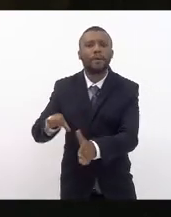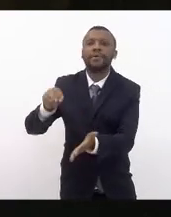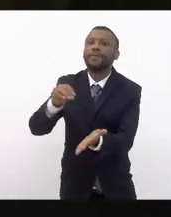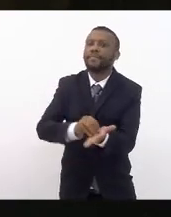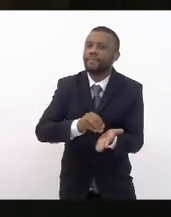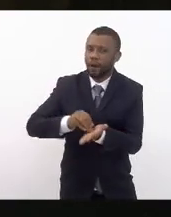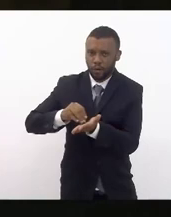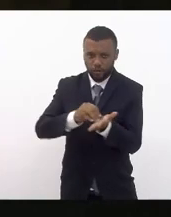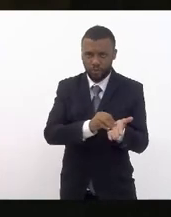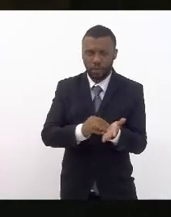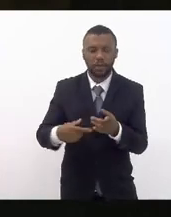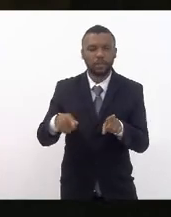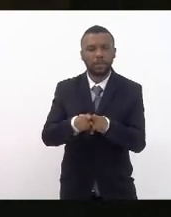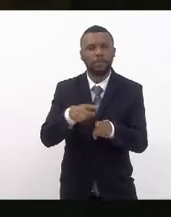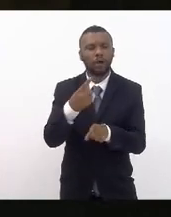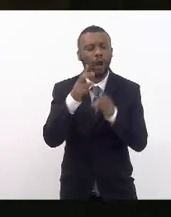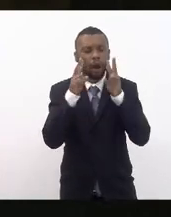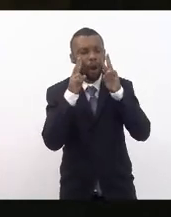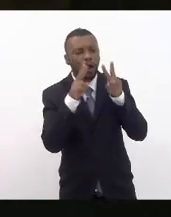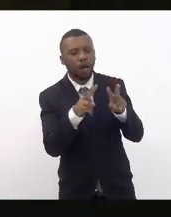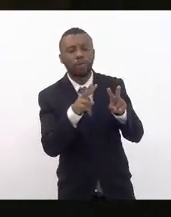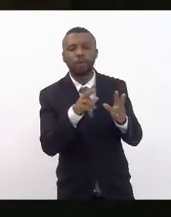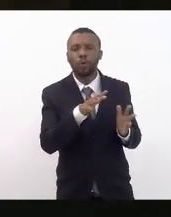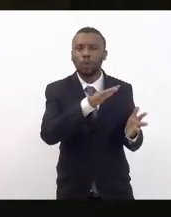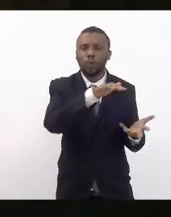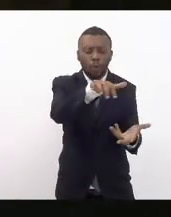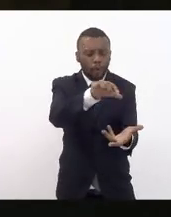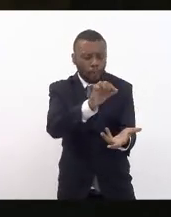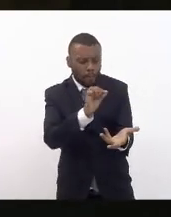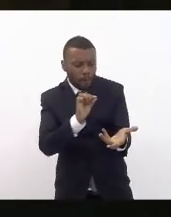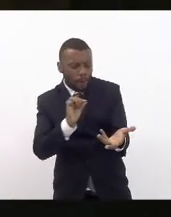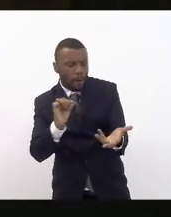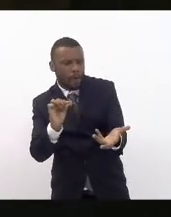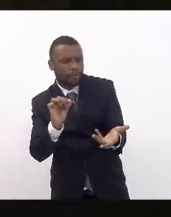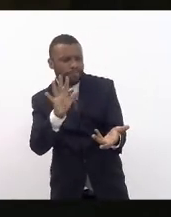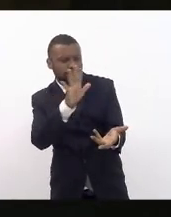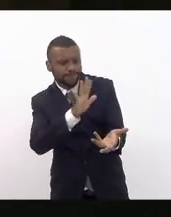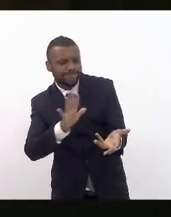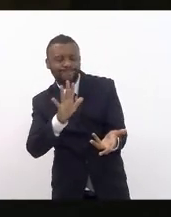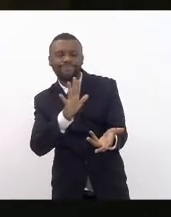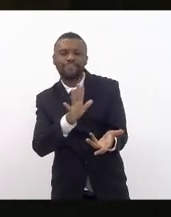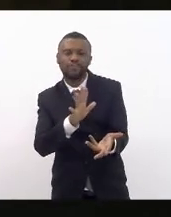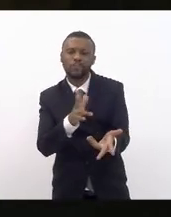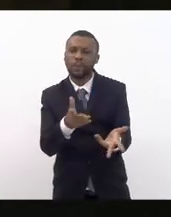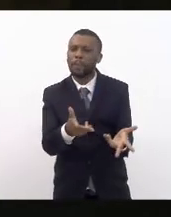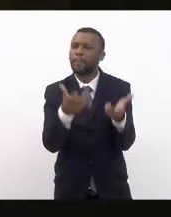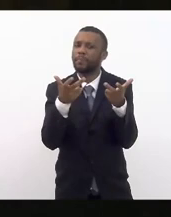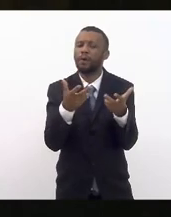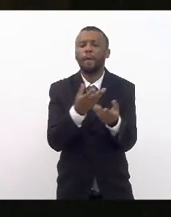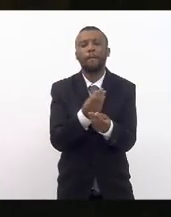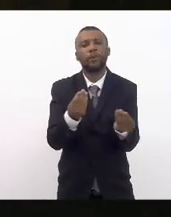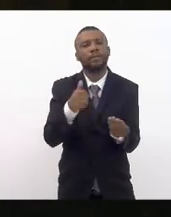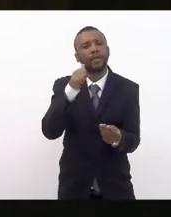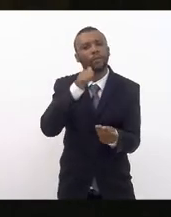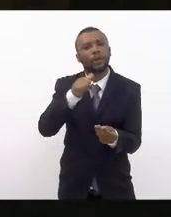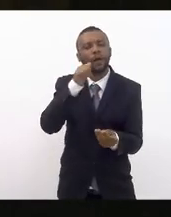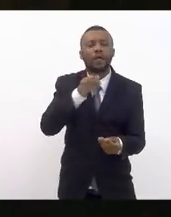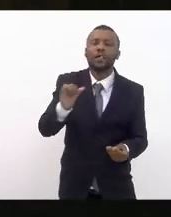também olhamos para um cenário mundial, nós vemos que ainda muitas mulheres